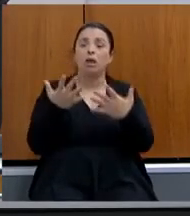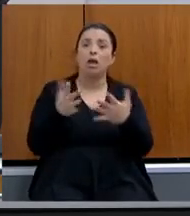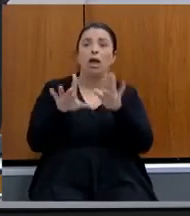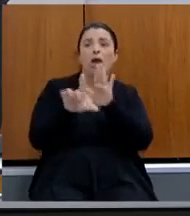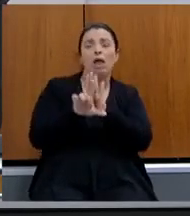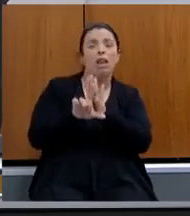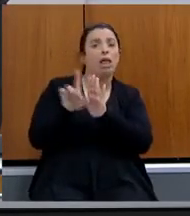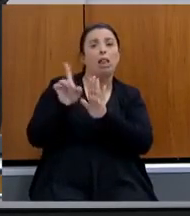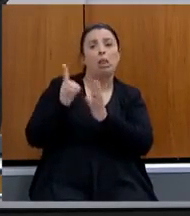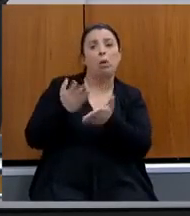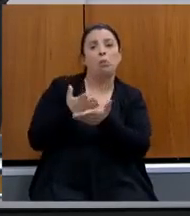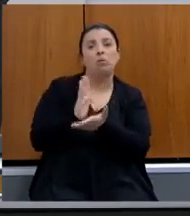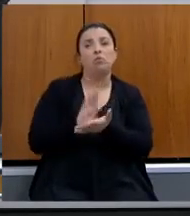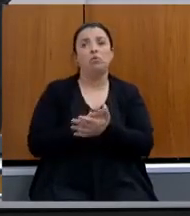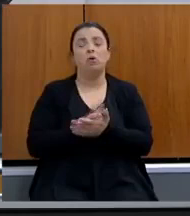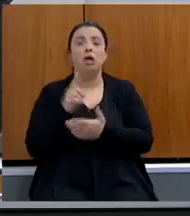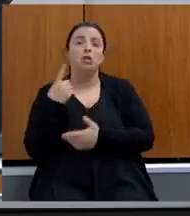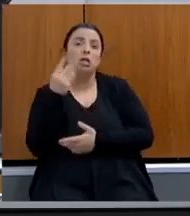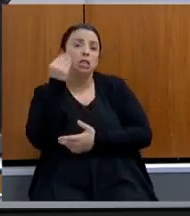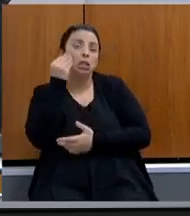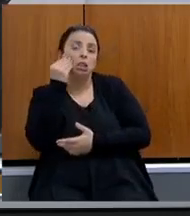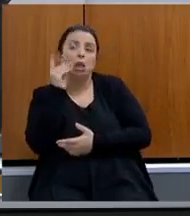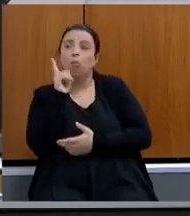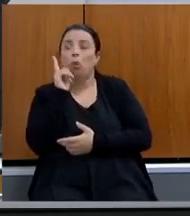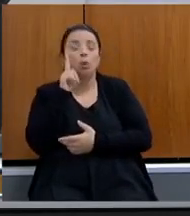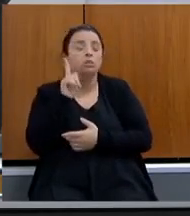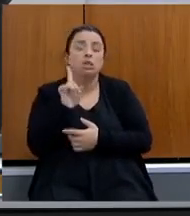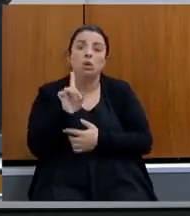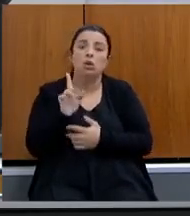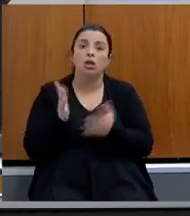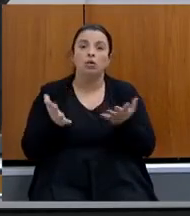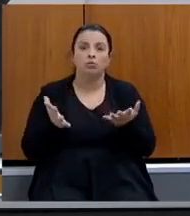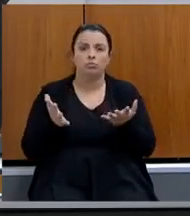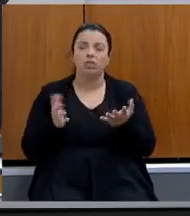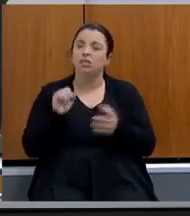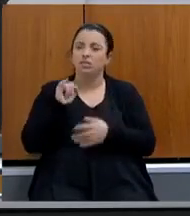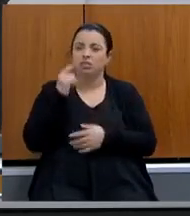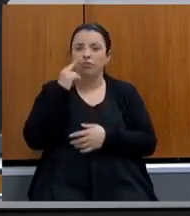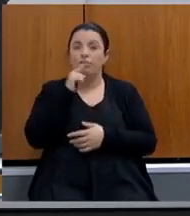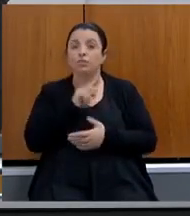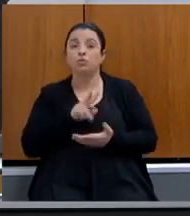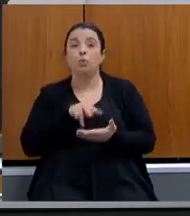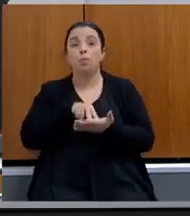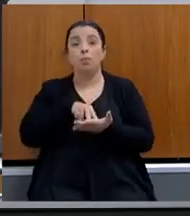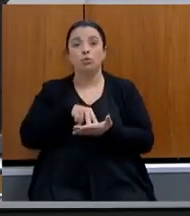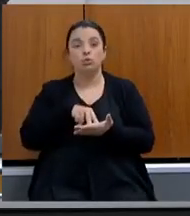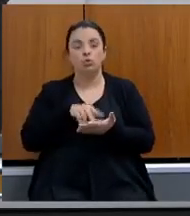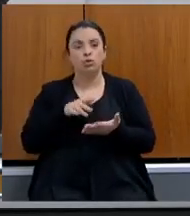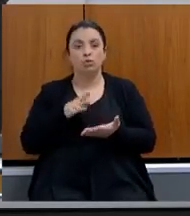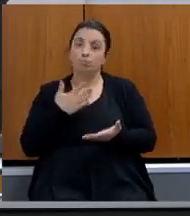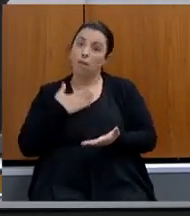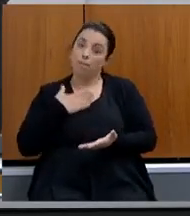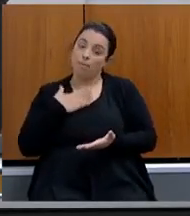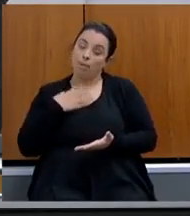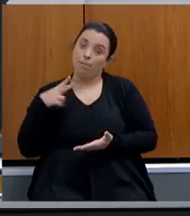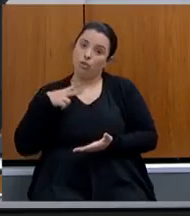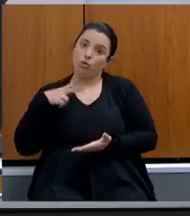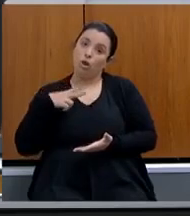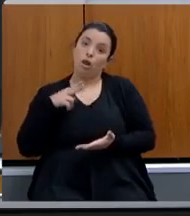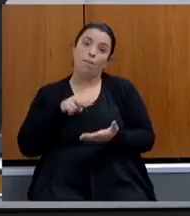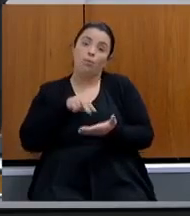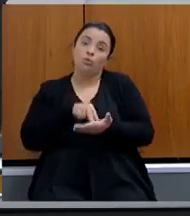tentou não conseguiu porque se eu fosse levar isso como postura a minha particular